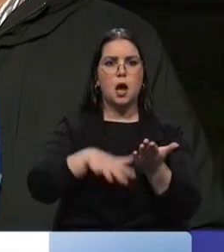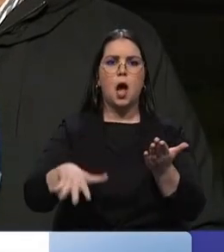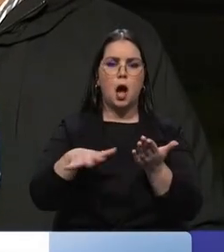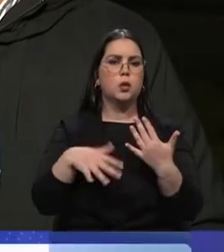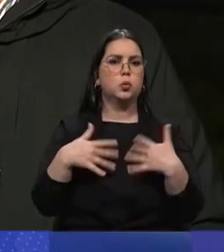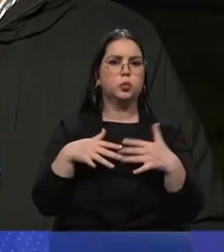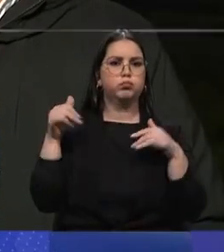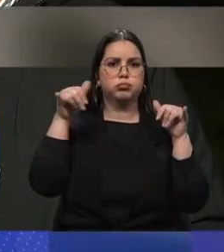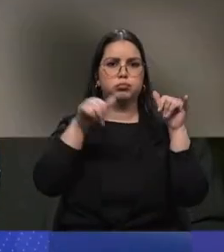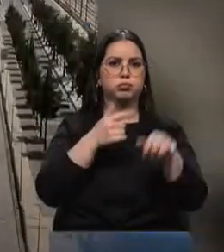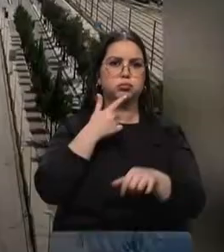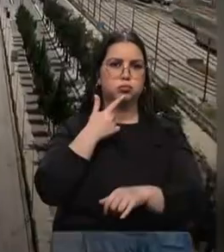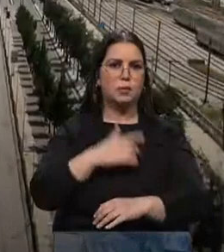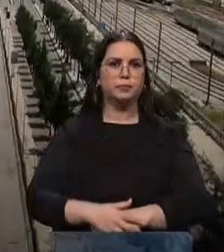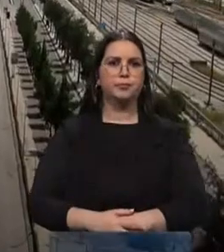açoriana.